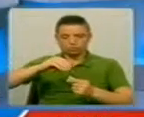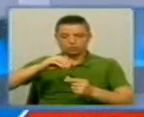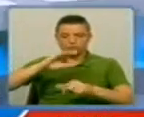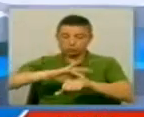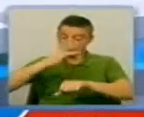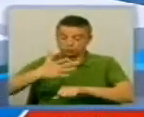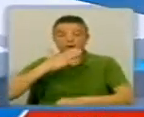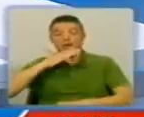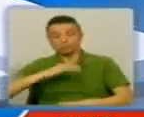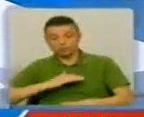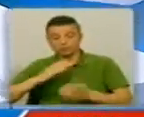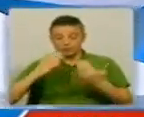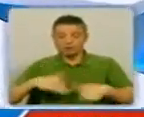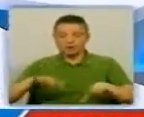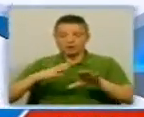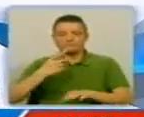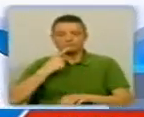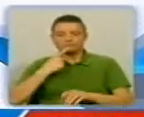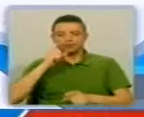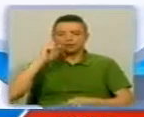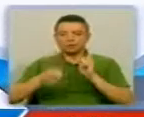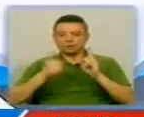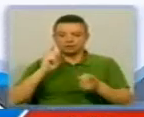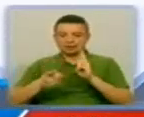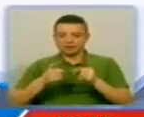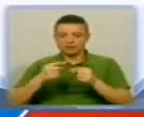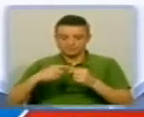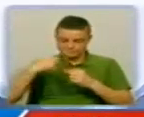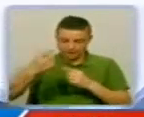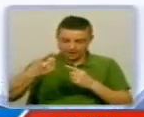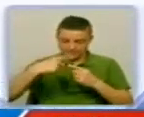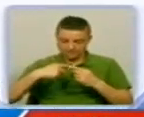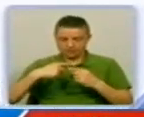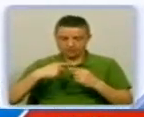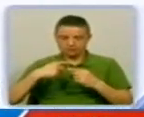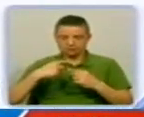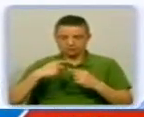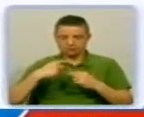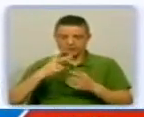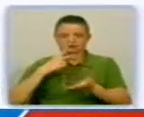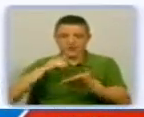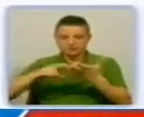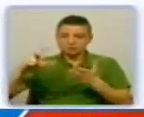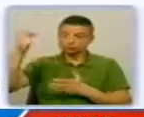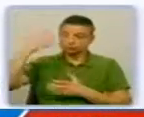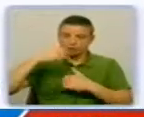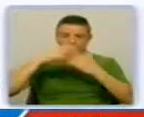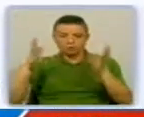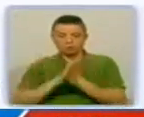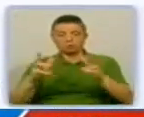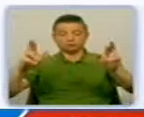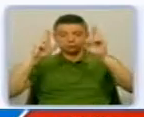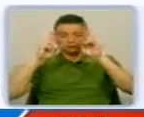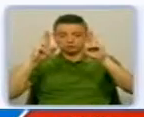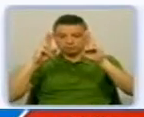E agora vamos perceber o que é que o vai-vem espacial tem a ver com a energia solar. tudo, ou pelo menos quase tudo, ou esperemos que